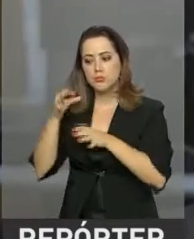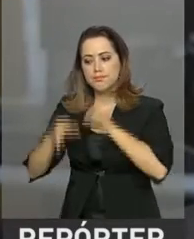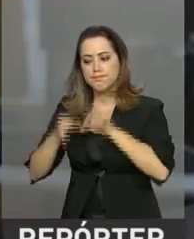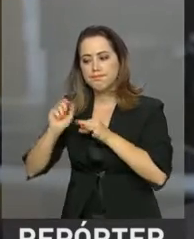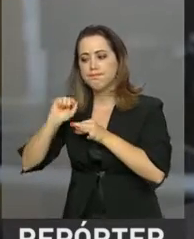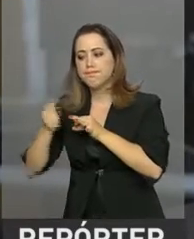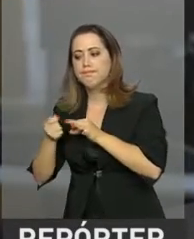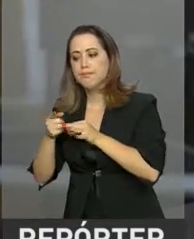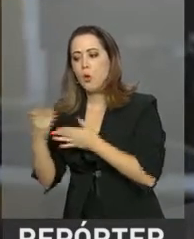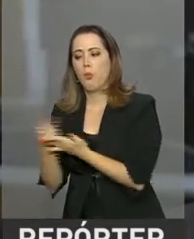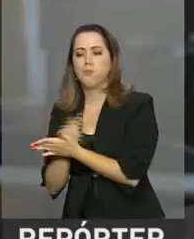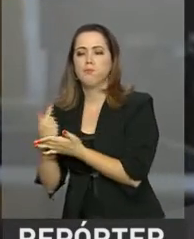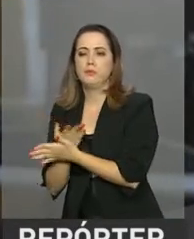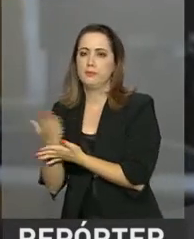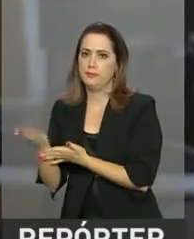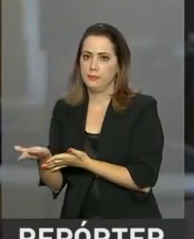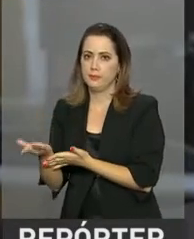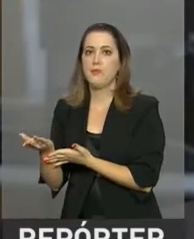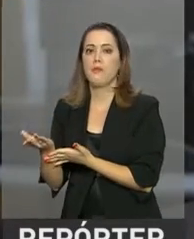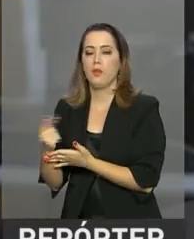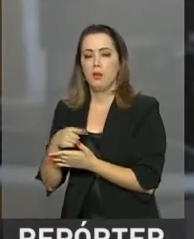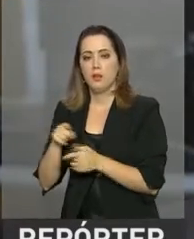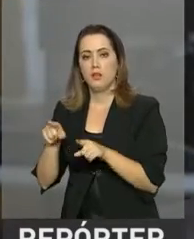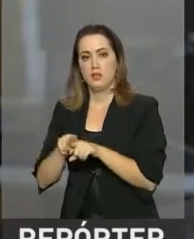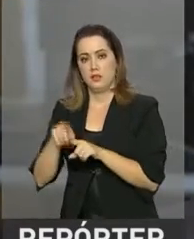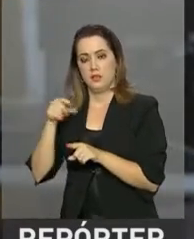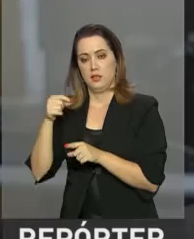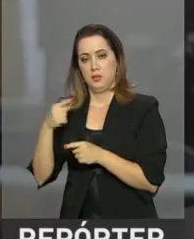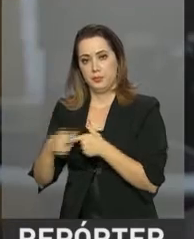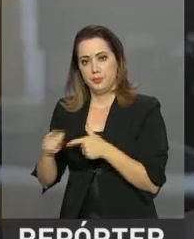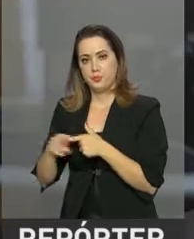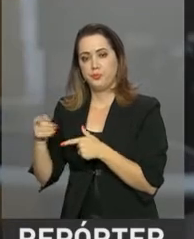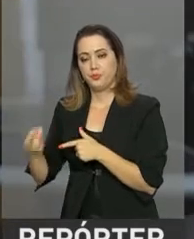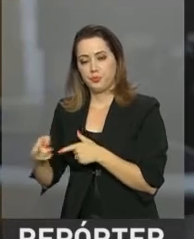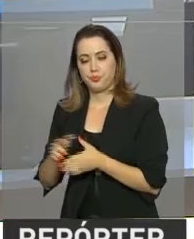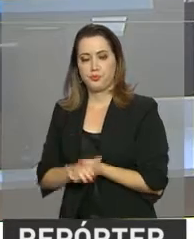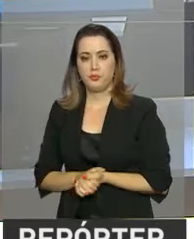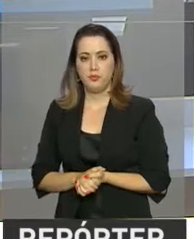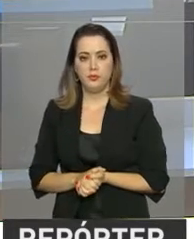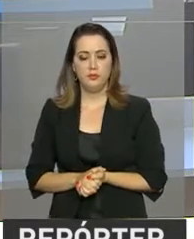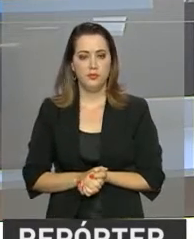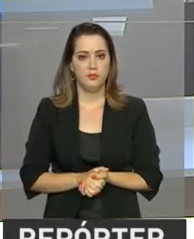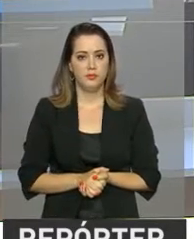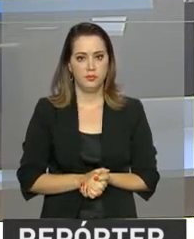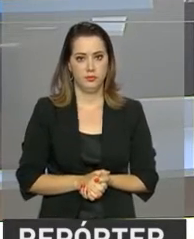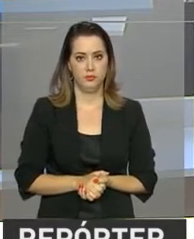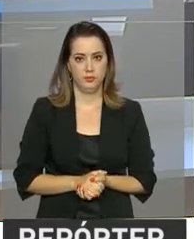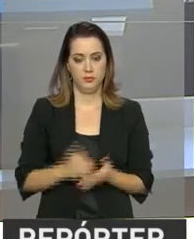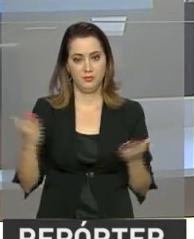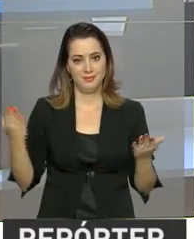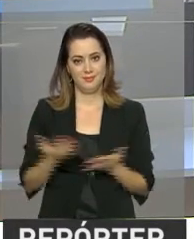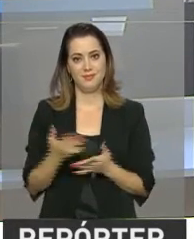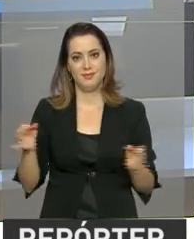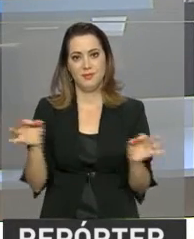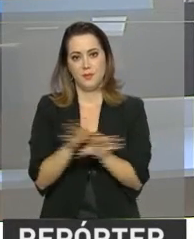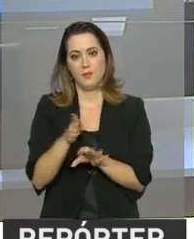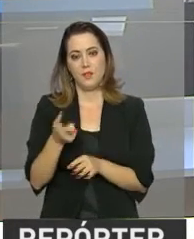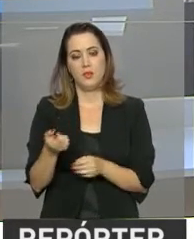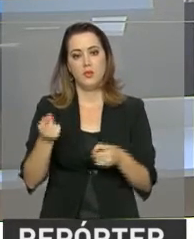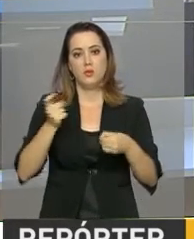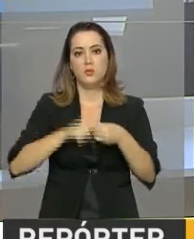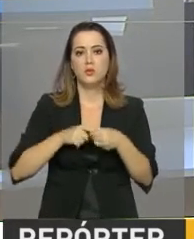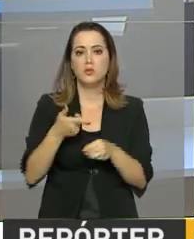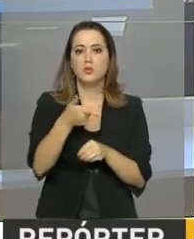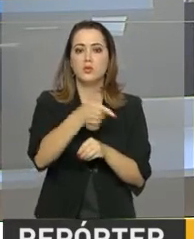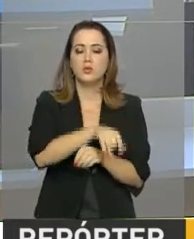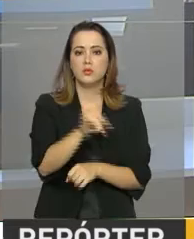ser injustiçado com uma decisão trabalhista injusta e que venha onerar o seu patrimônio. E esta edição termina aqui. Voltamos a